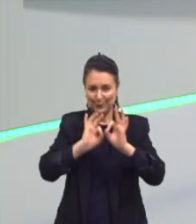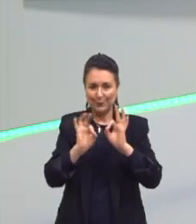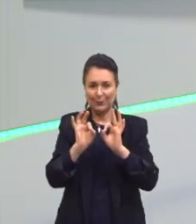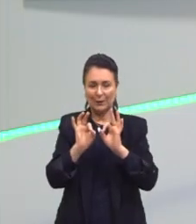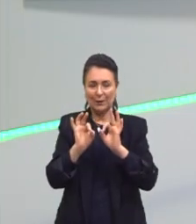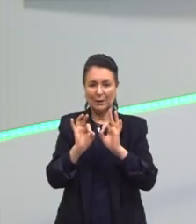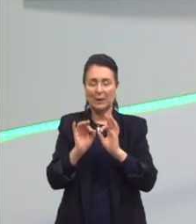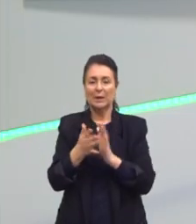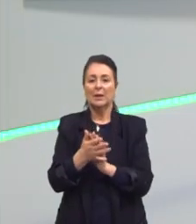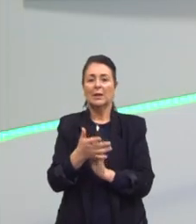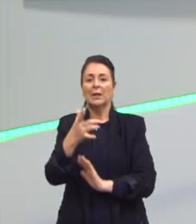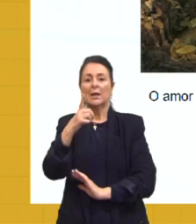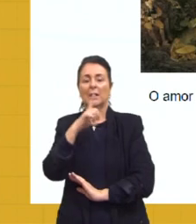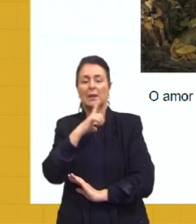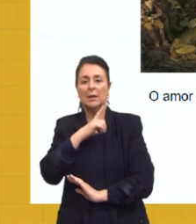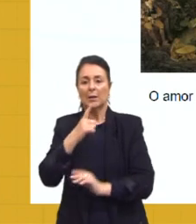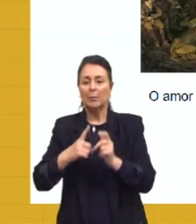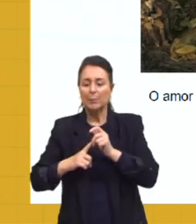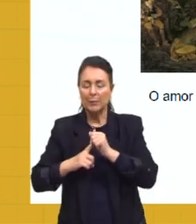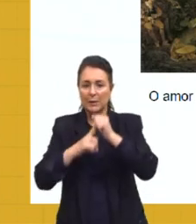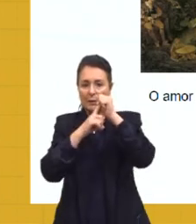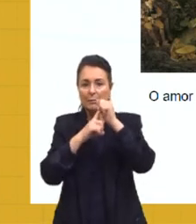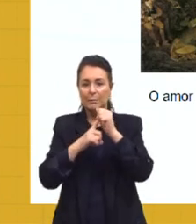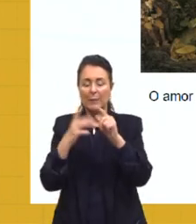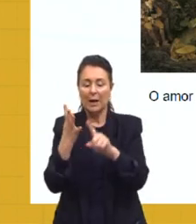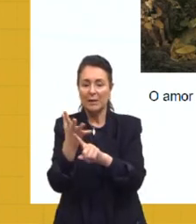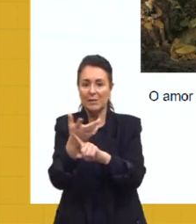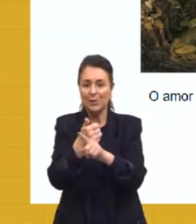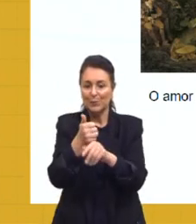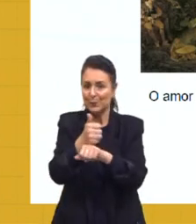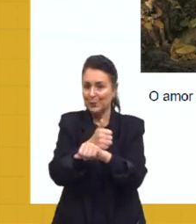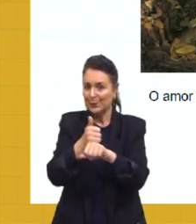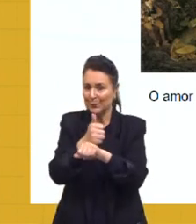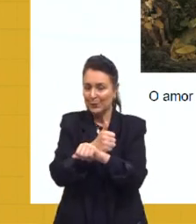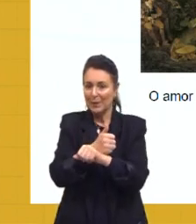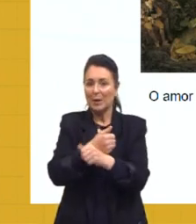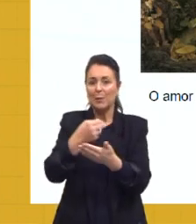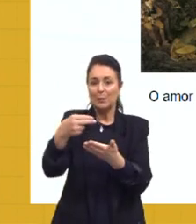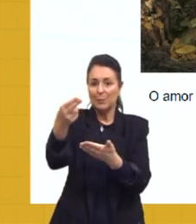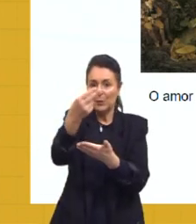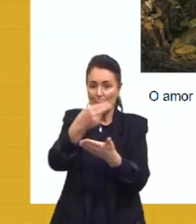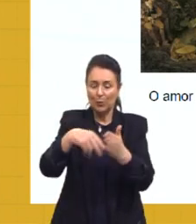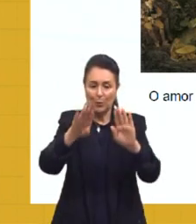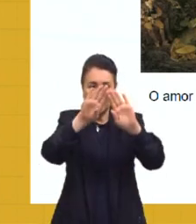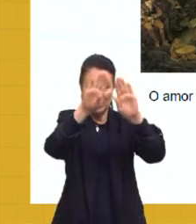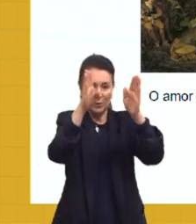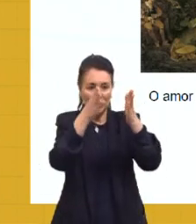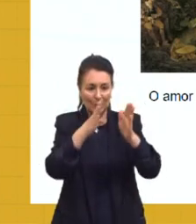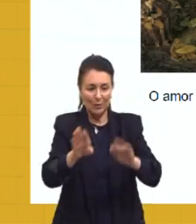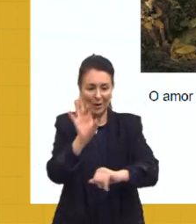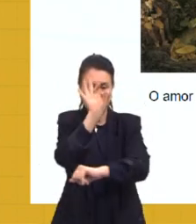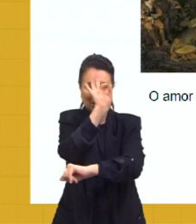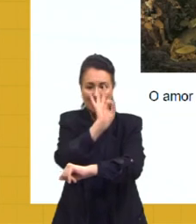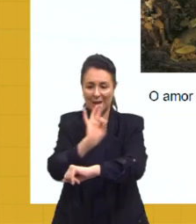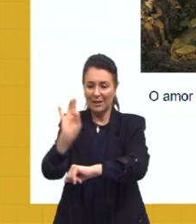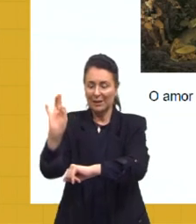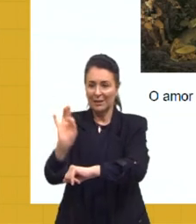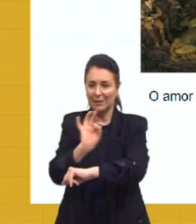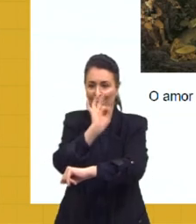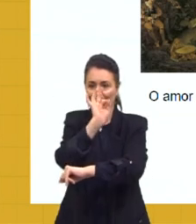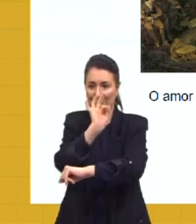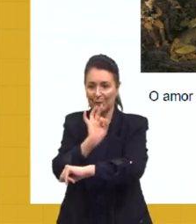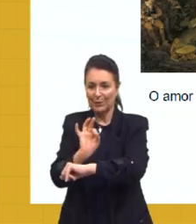é para gente pensar que nos principais artistas então pintura escultura e arquitetura né